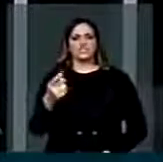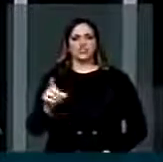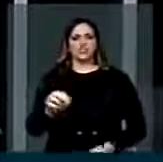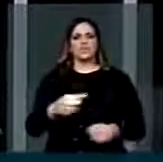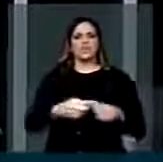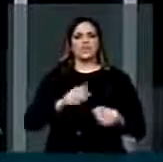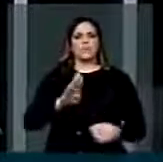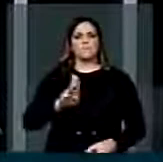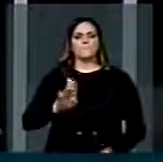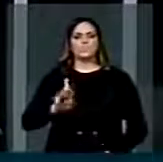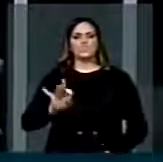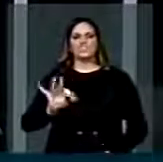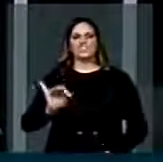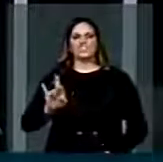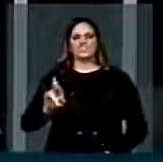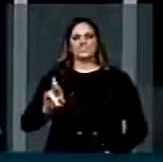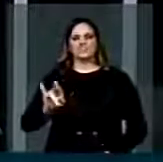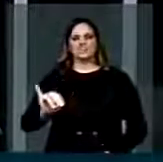Buriticupu,